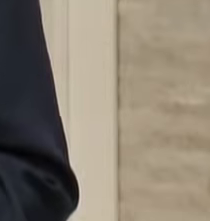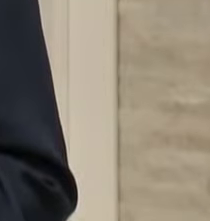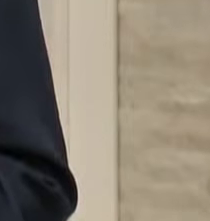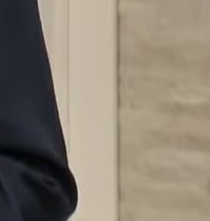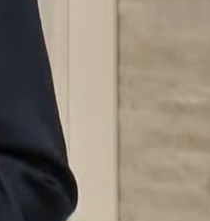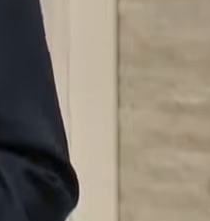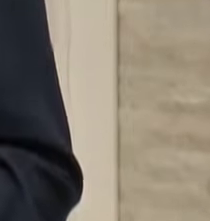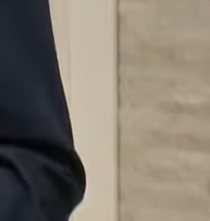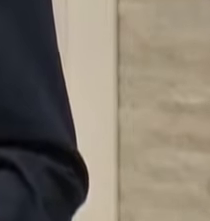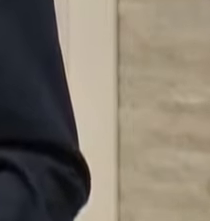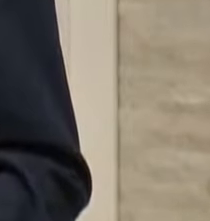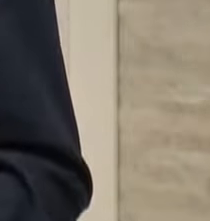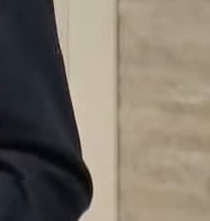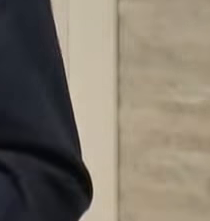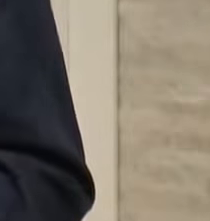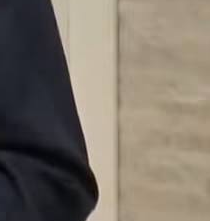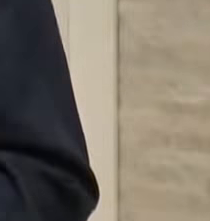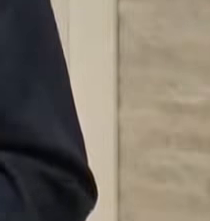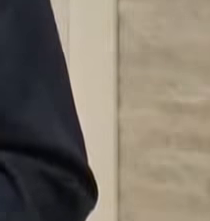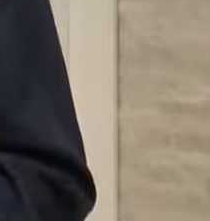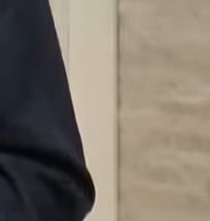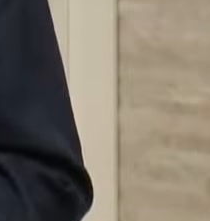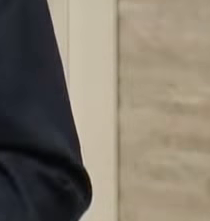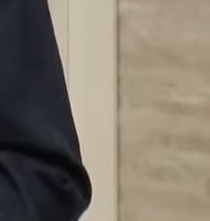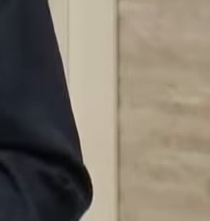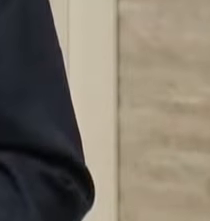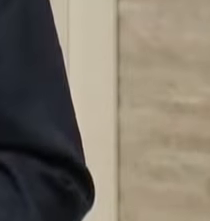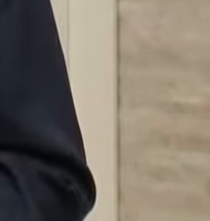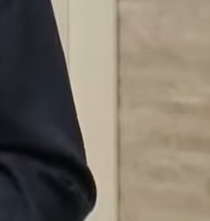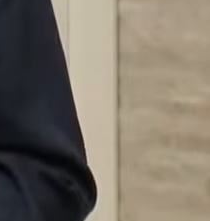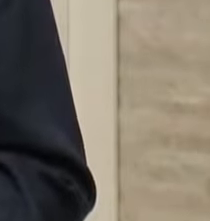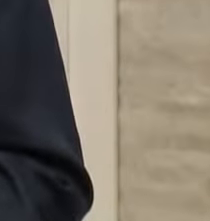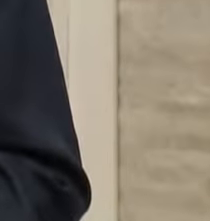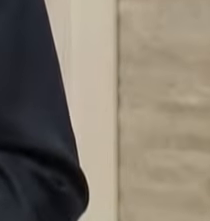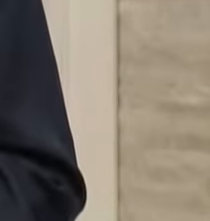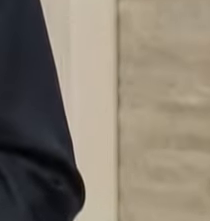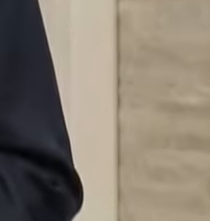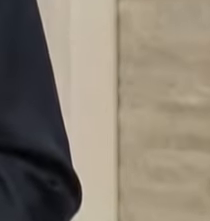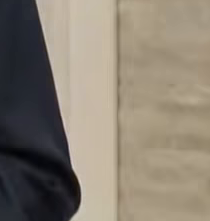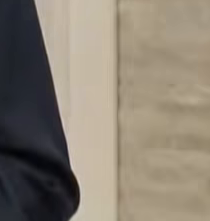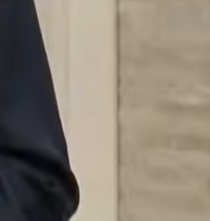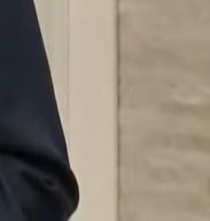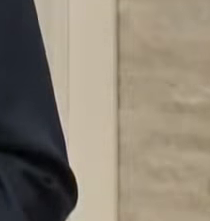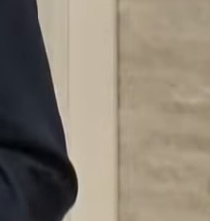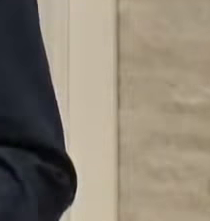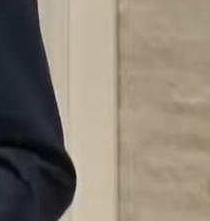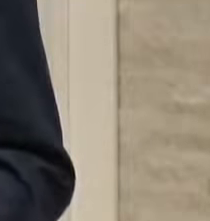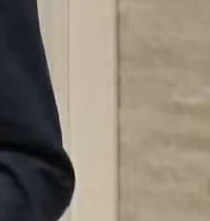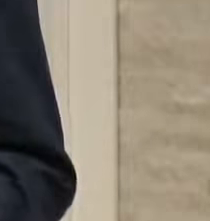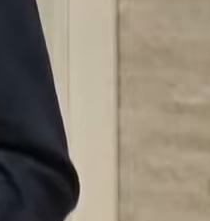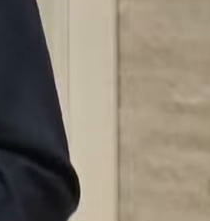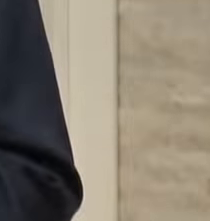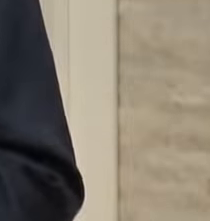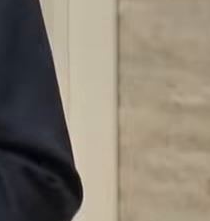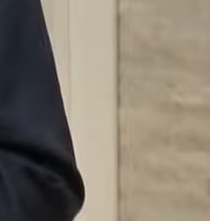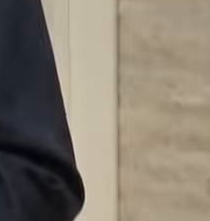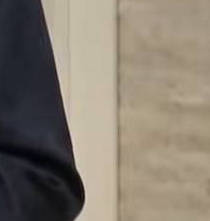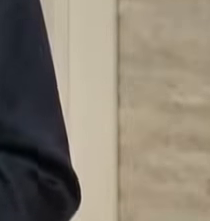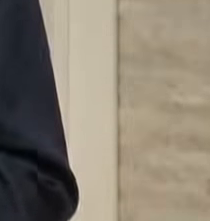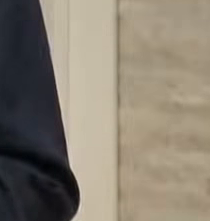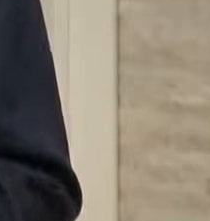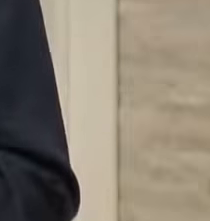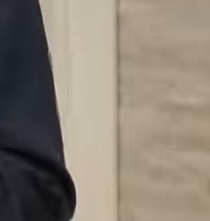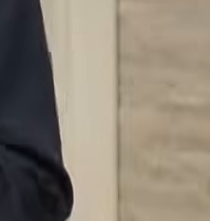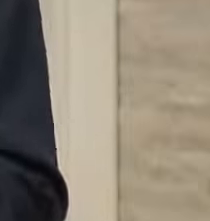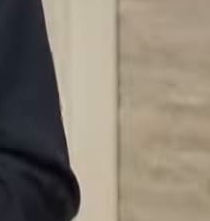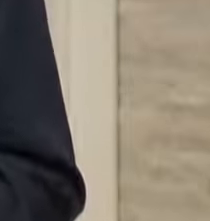e Tecnologia, presidida pela deputada Sofia Cavedon, do Partido dos Trabalhadores. Confira a pauta da reunião